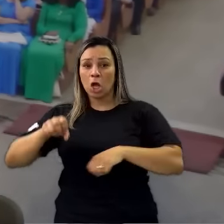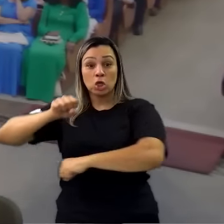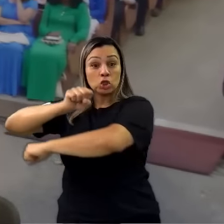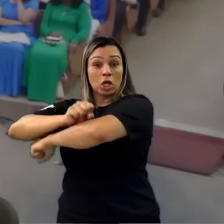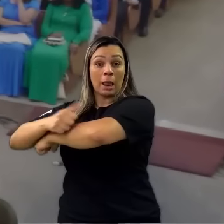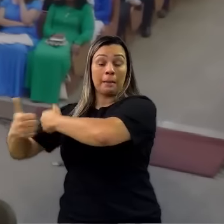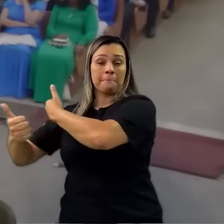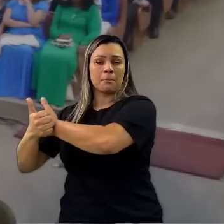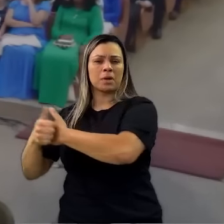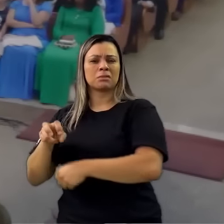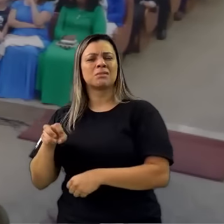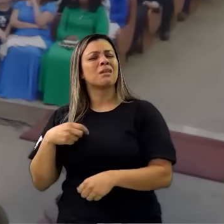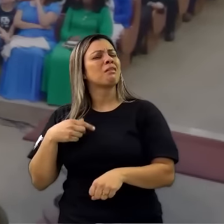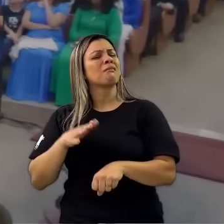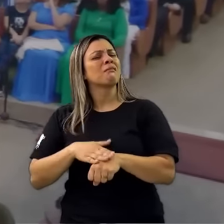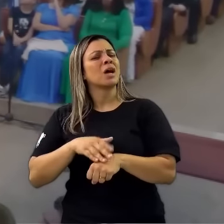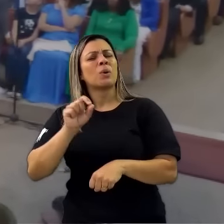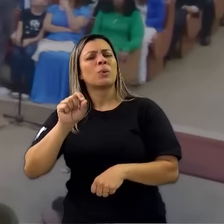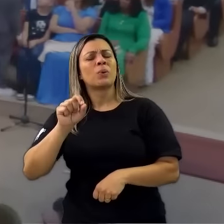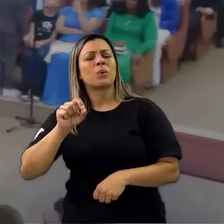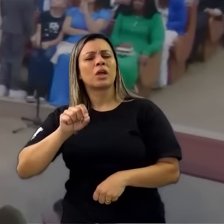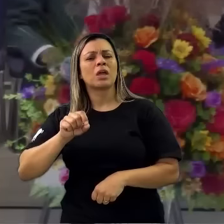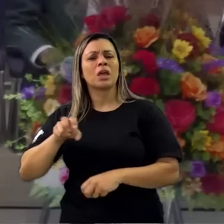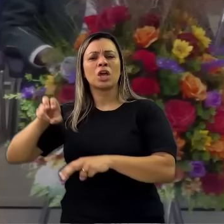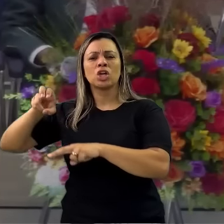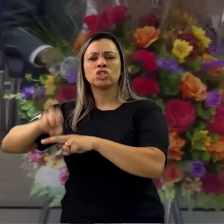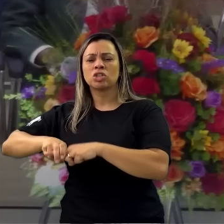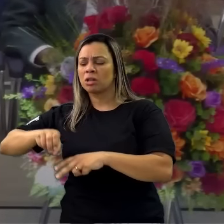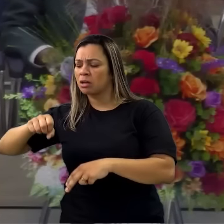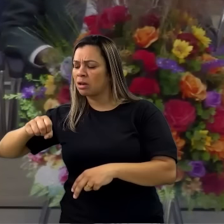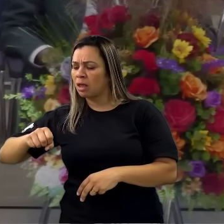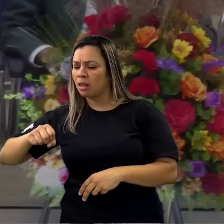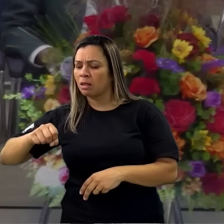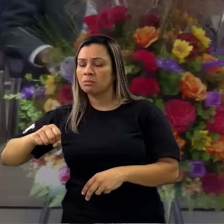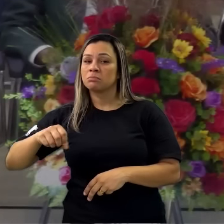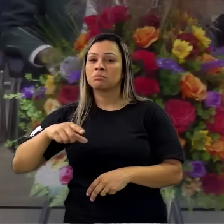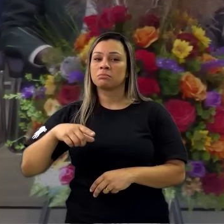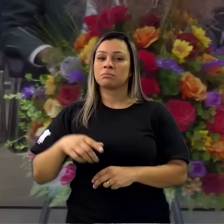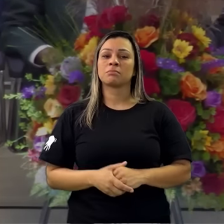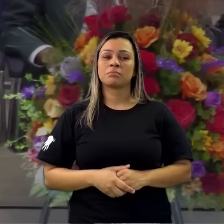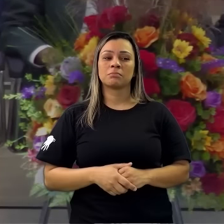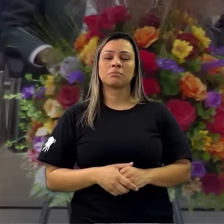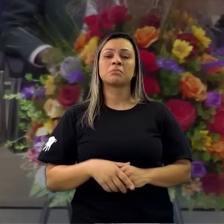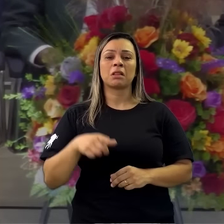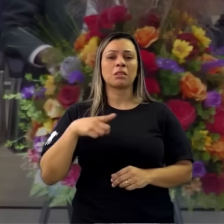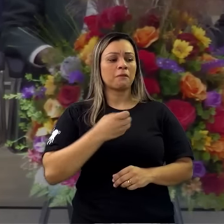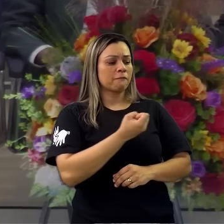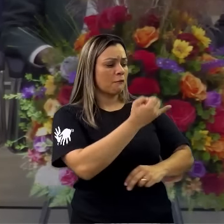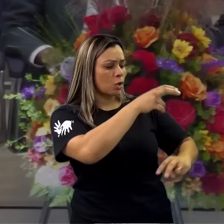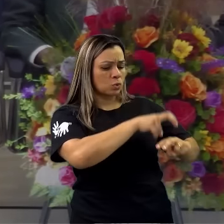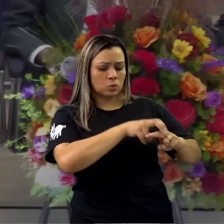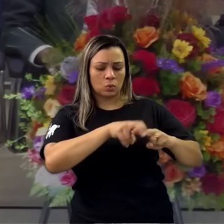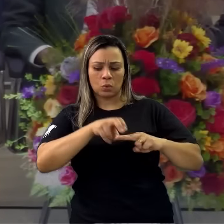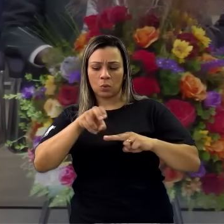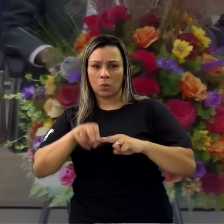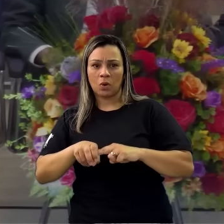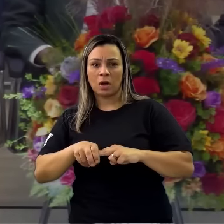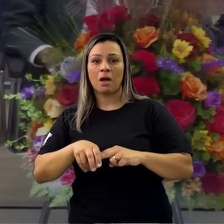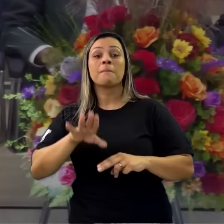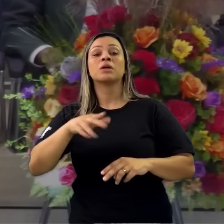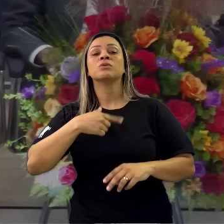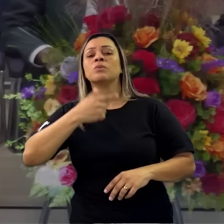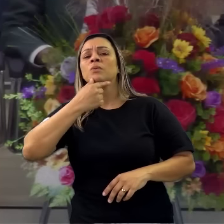O que que ele tá fazendo na janela porque tem gente que assim tem tanto lugar para ele se ocupar mas ele quer a janela eu tenho para mim que eu não queria perder o